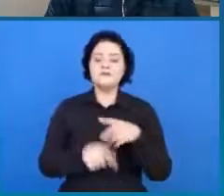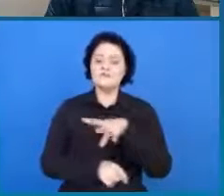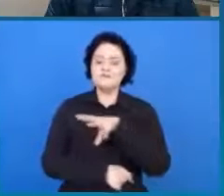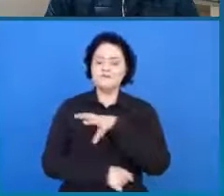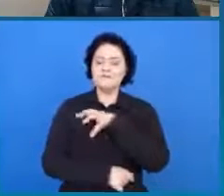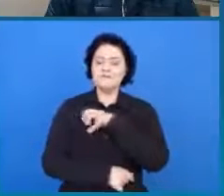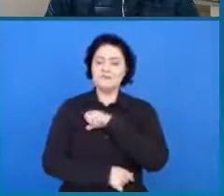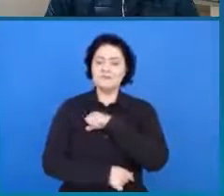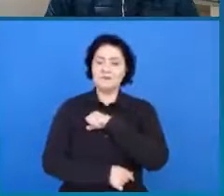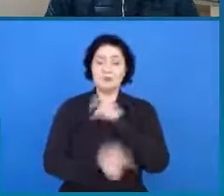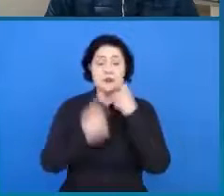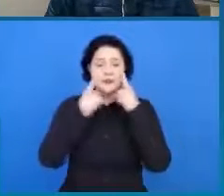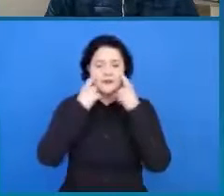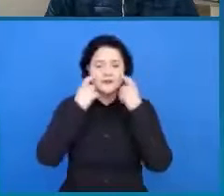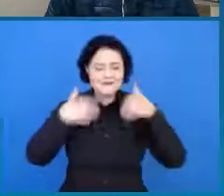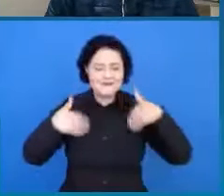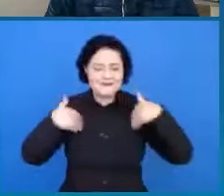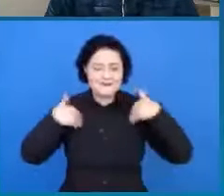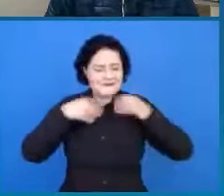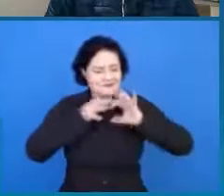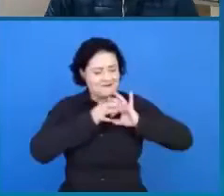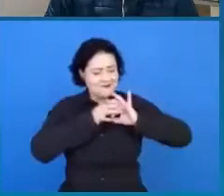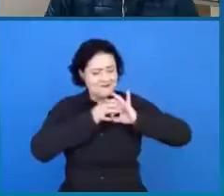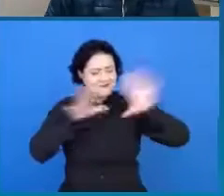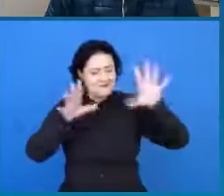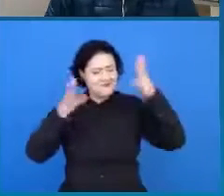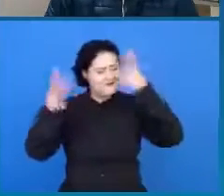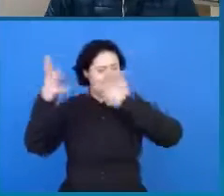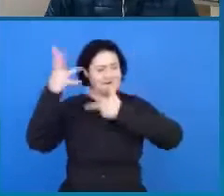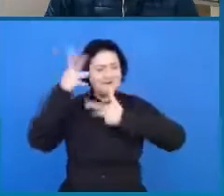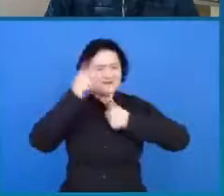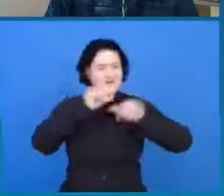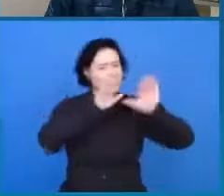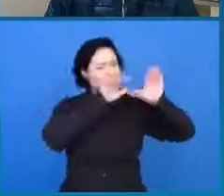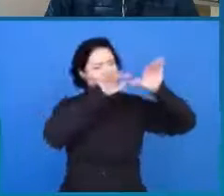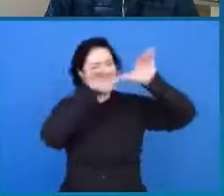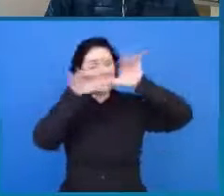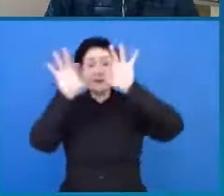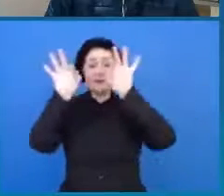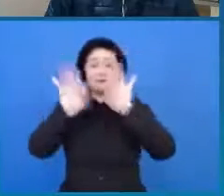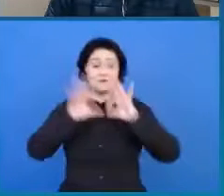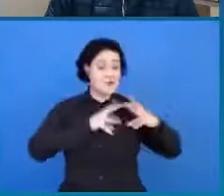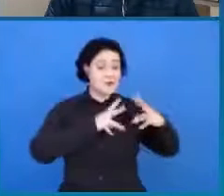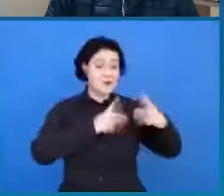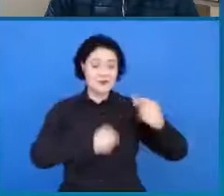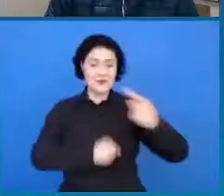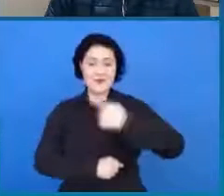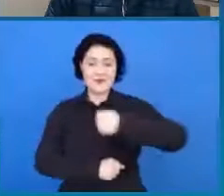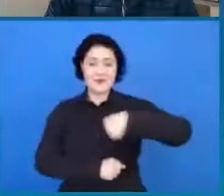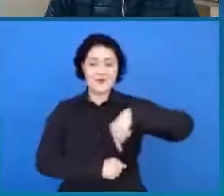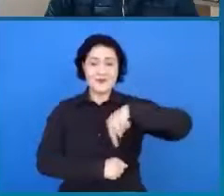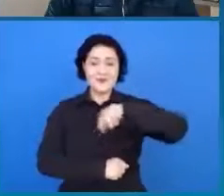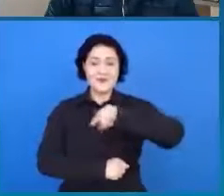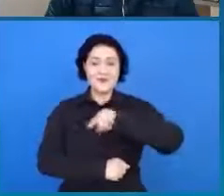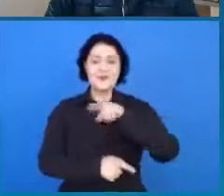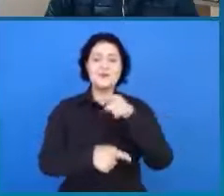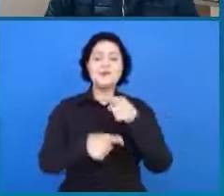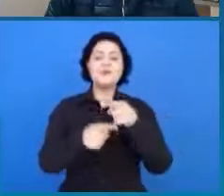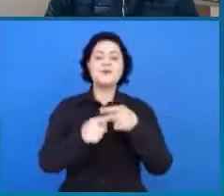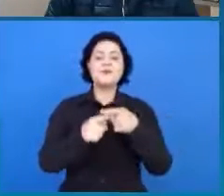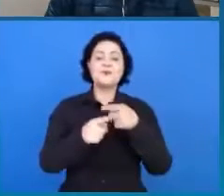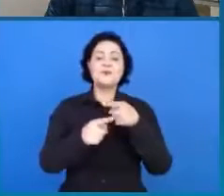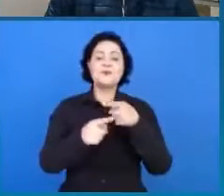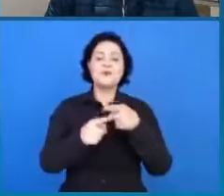choro de alegria pela libertação pela beleza de um voo que é certo para todos Ah pois é